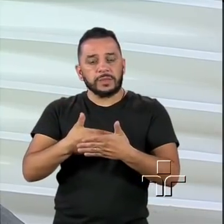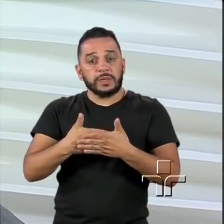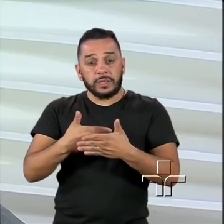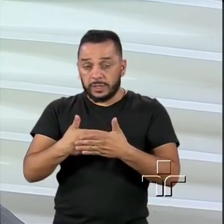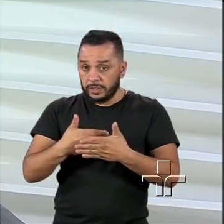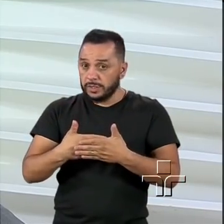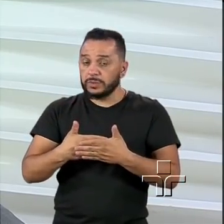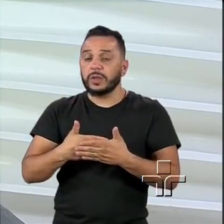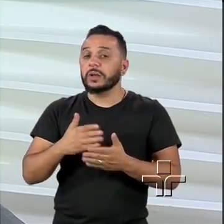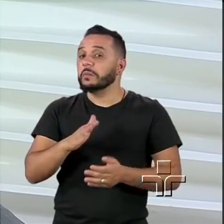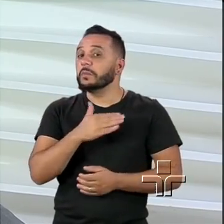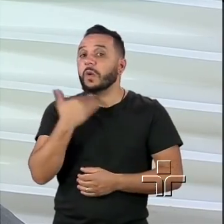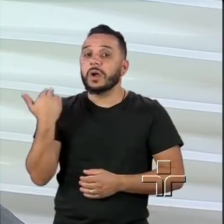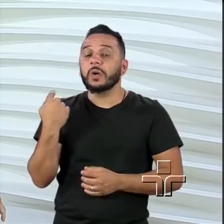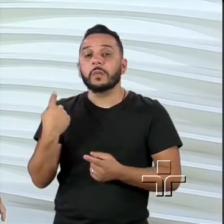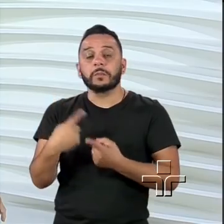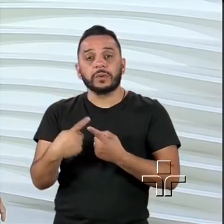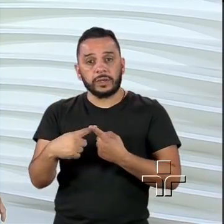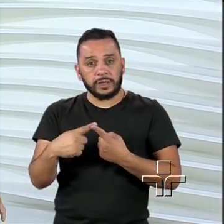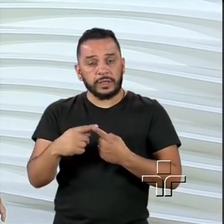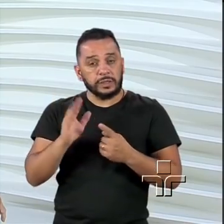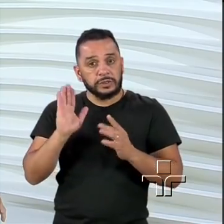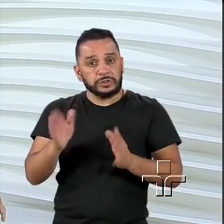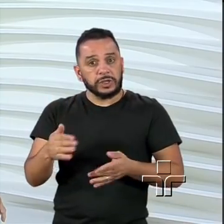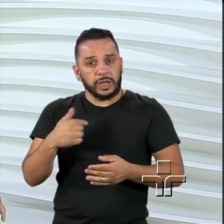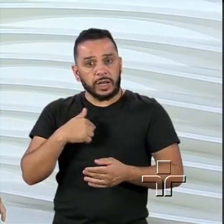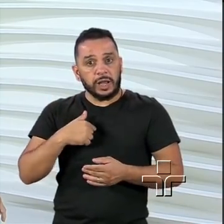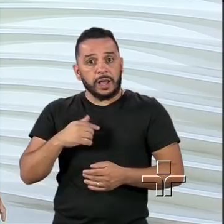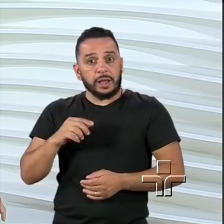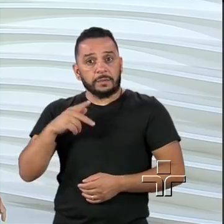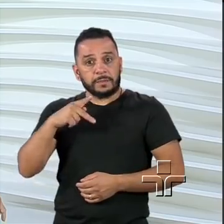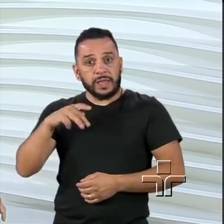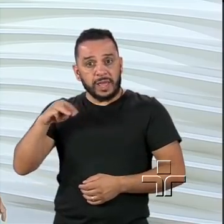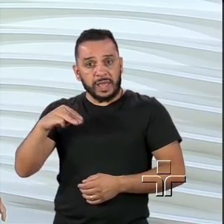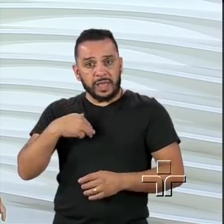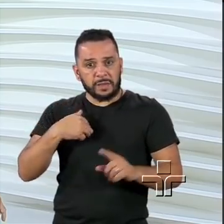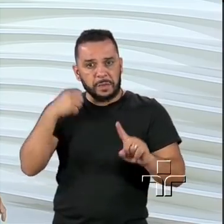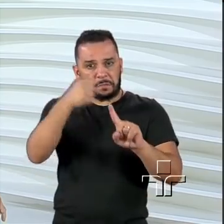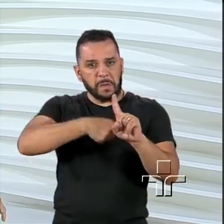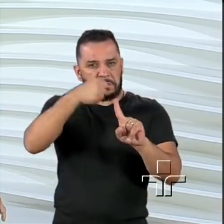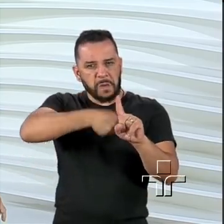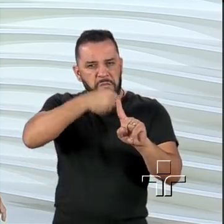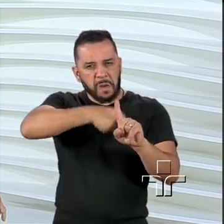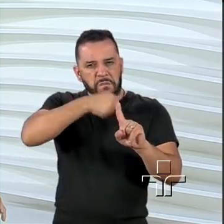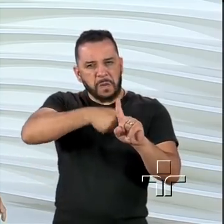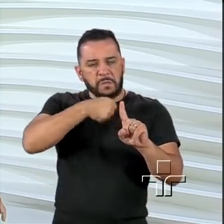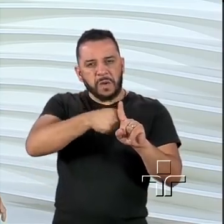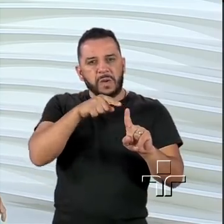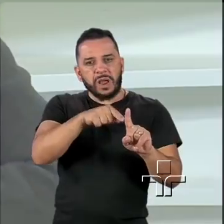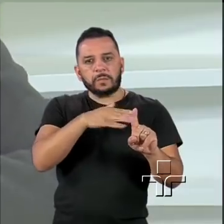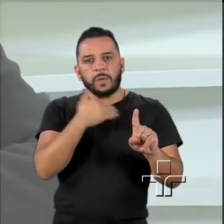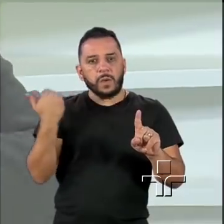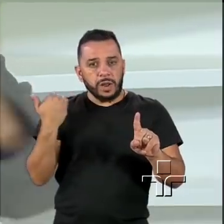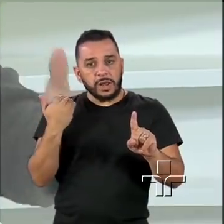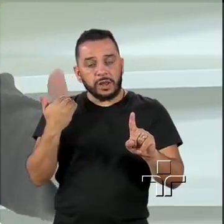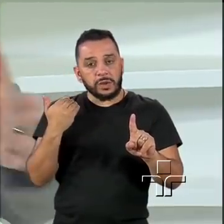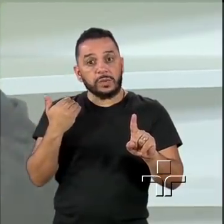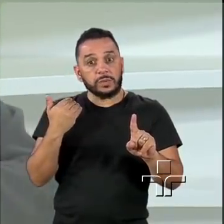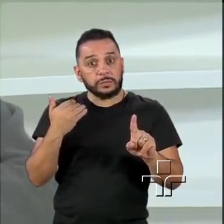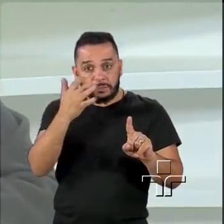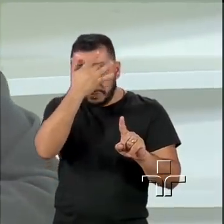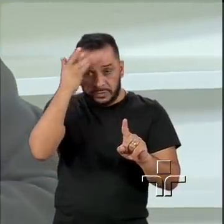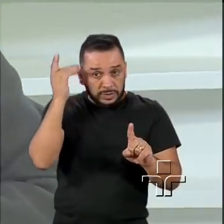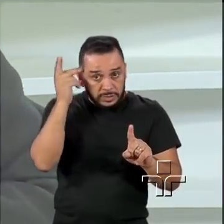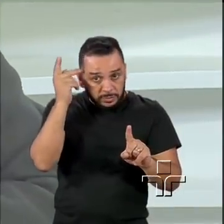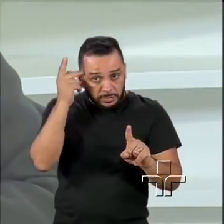dela em decorrência do espancamento que sofreu por agentes da PM do estado de São Paulo. Inclusive, tem uma